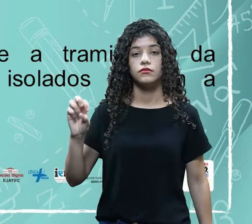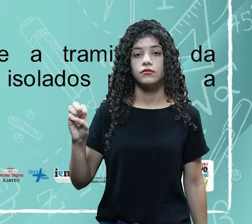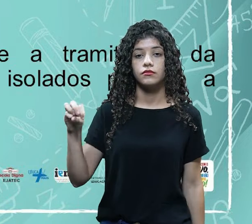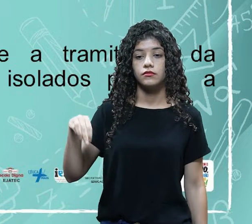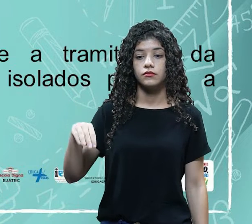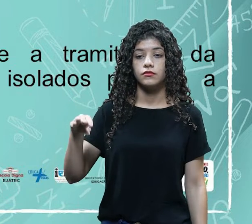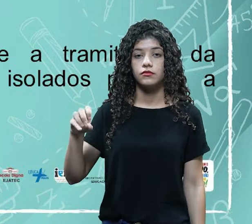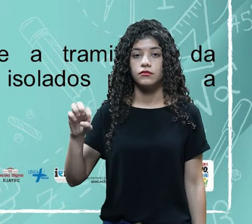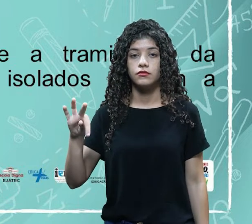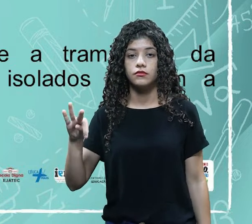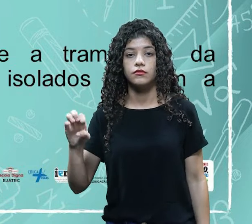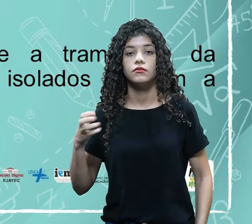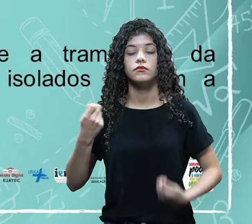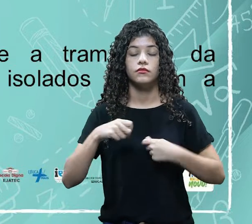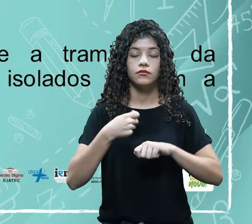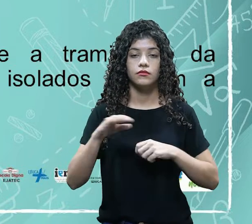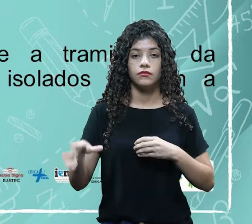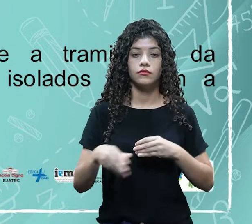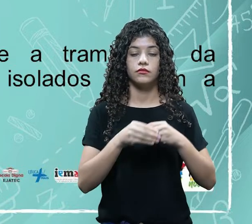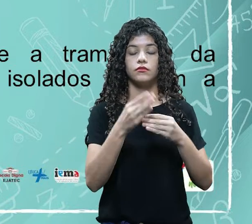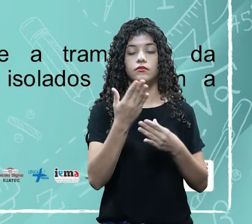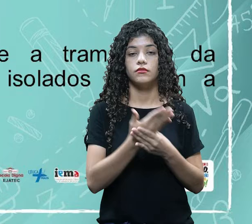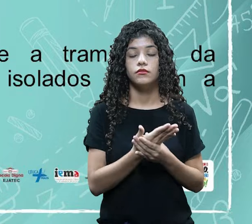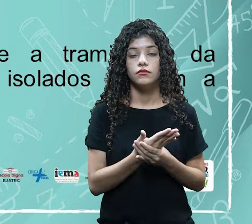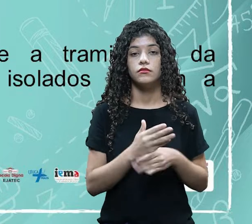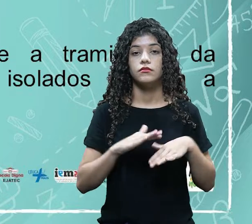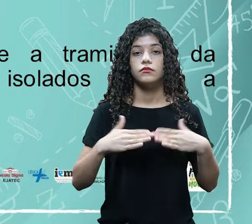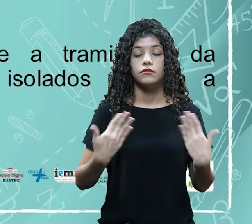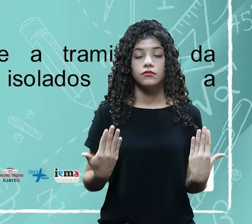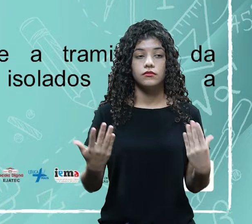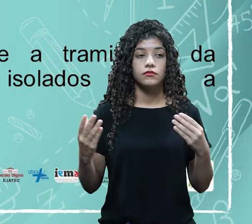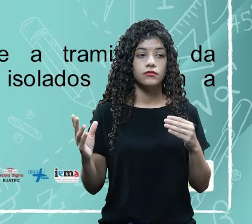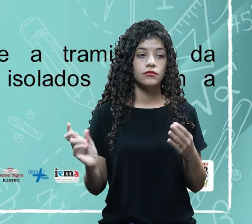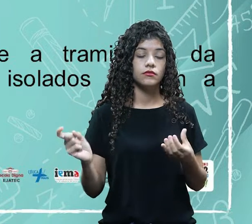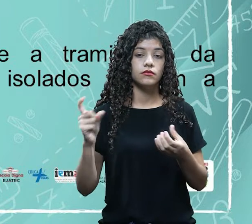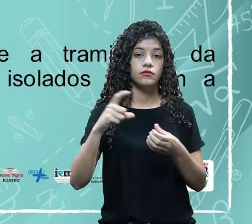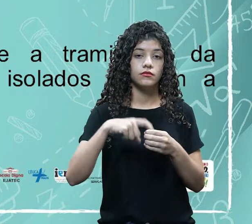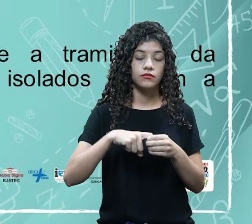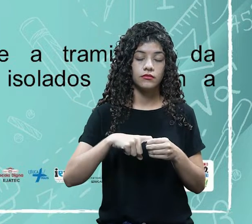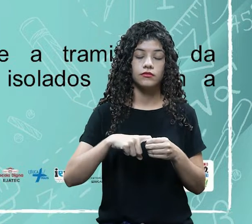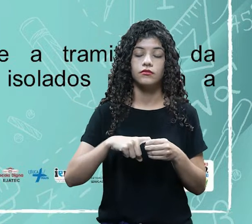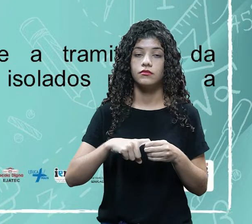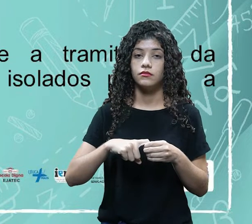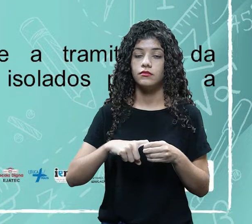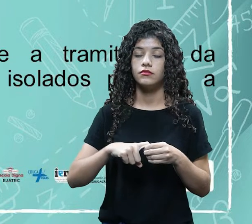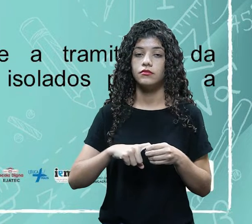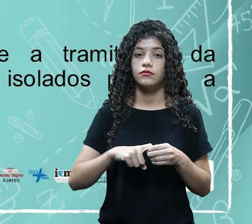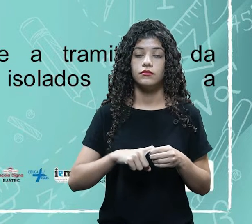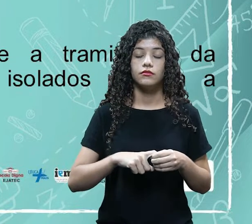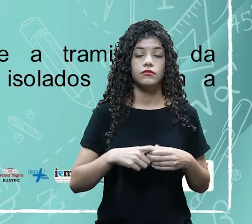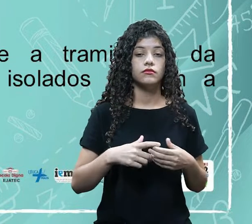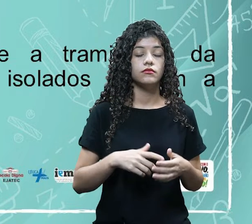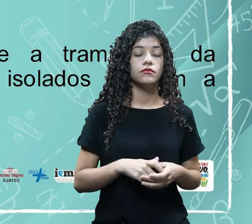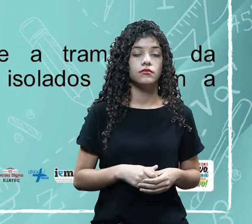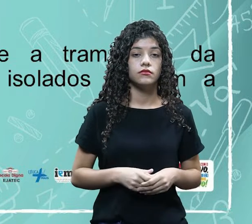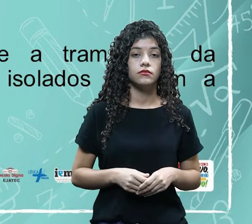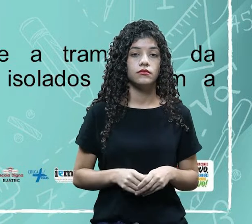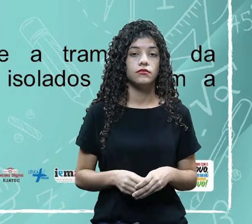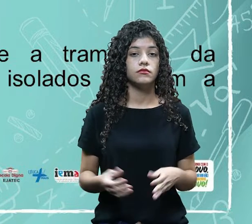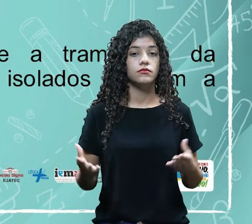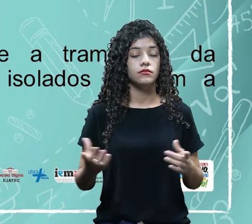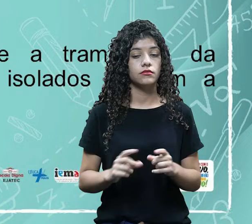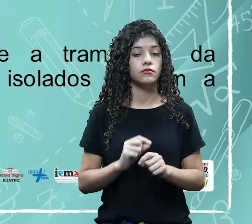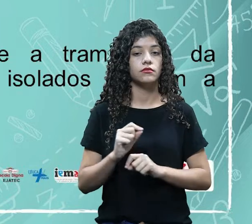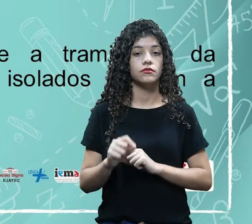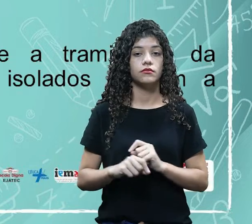mas ele precisa ser incorporado a um processo. Então, ele voltará para o protocolo, tá bom? E lá no protocolo ele